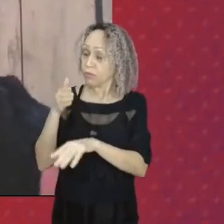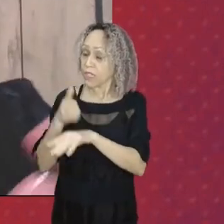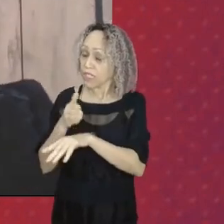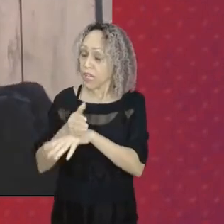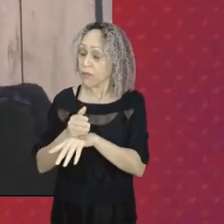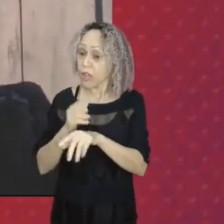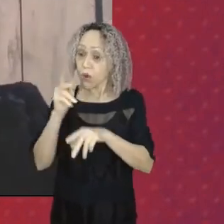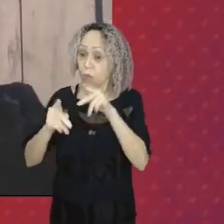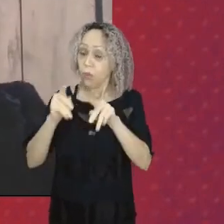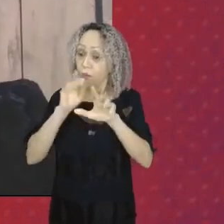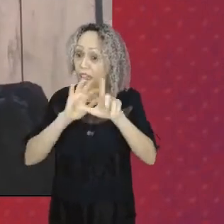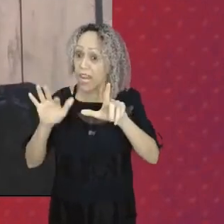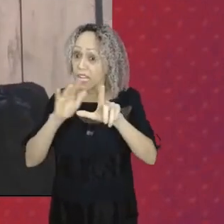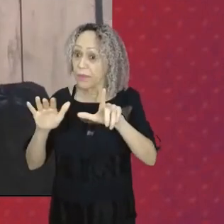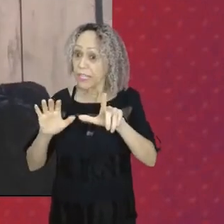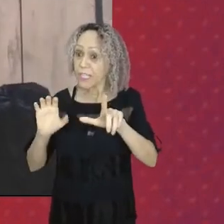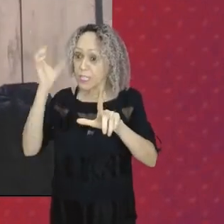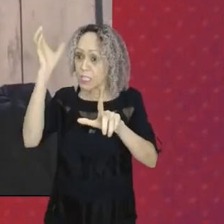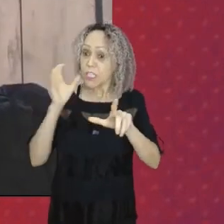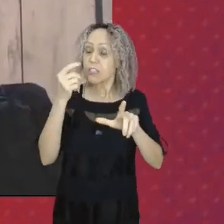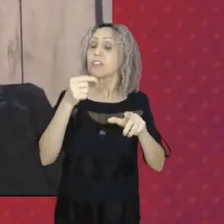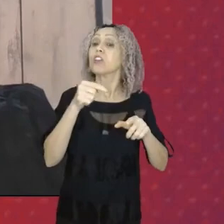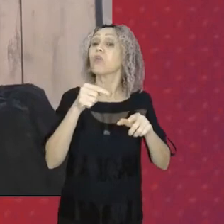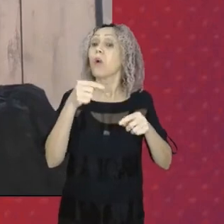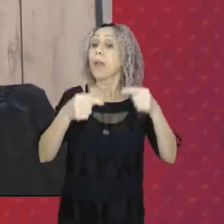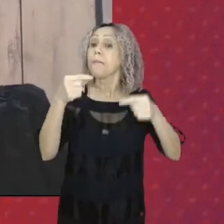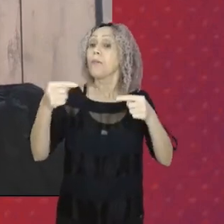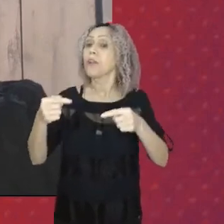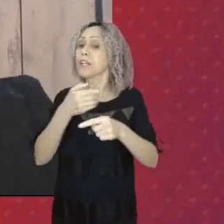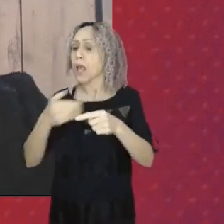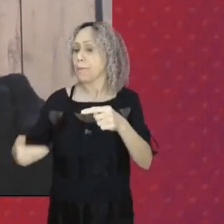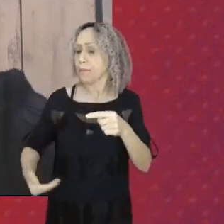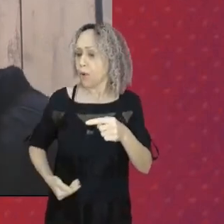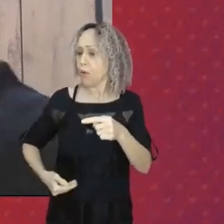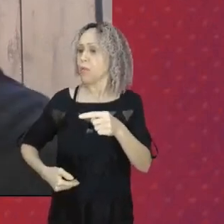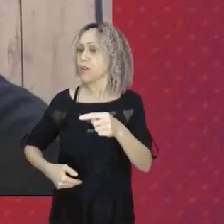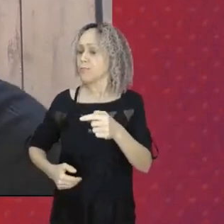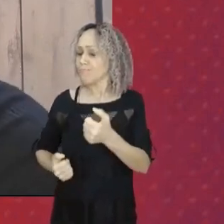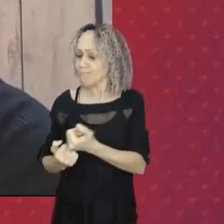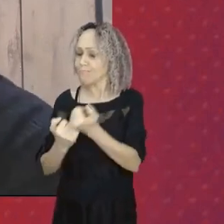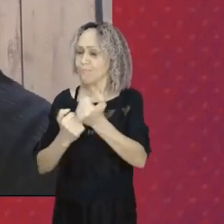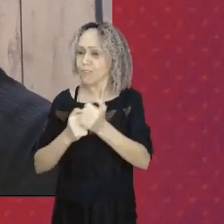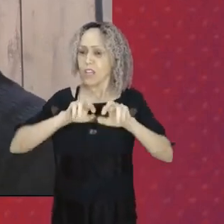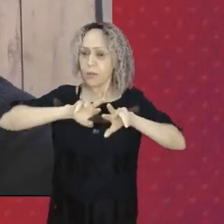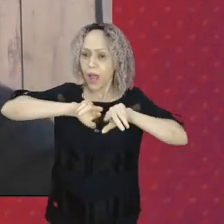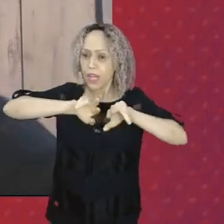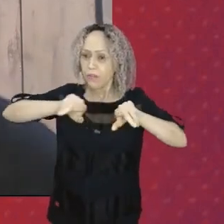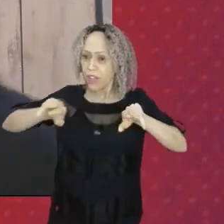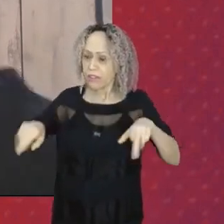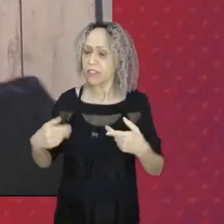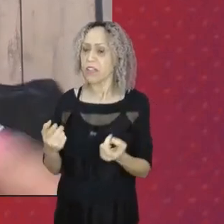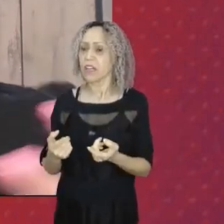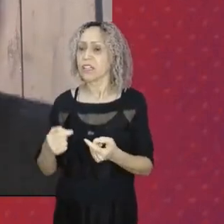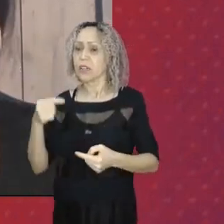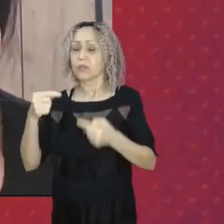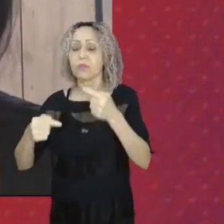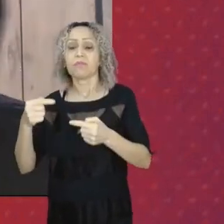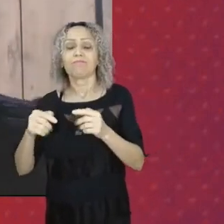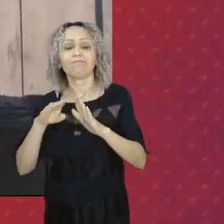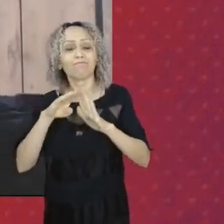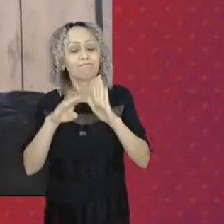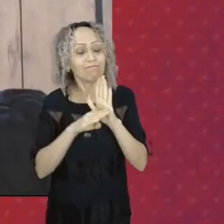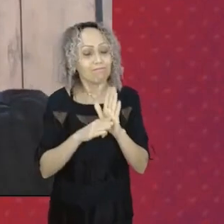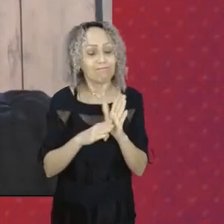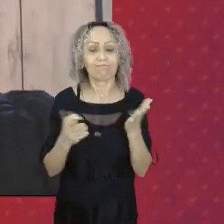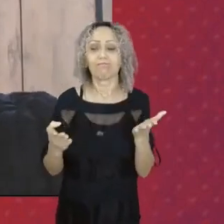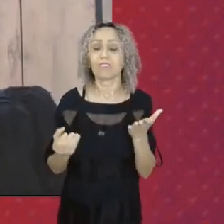LGBT decidindo as políticas públicas LGBT da cidade, né, criamos os programas de retificação de nome, criamos programas de